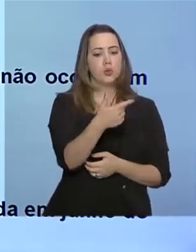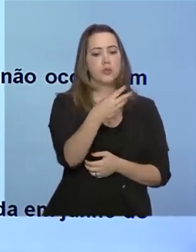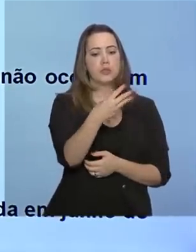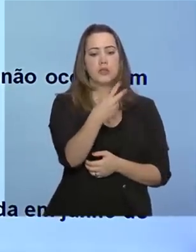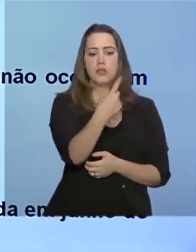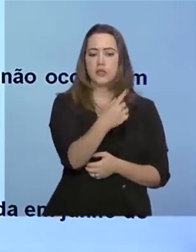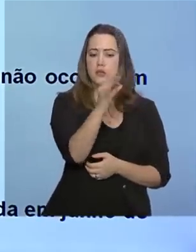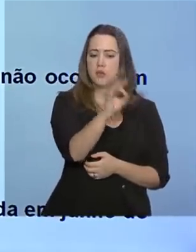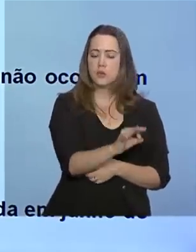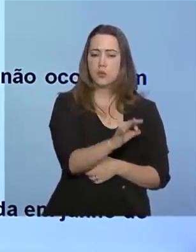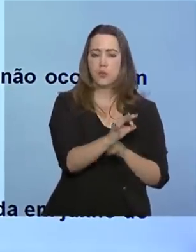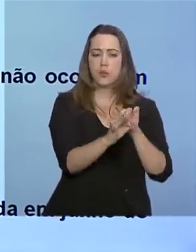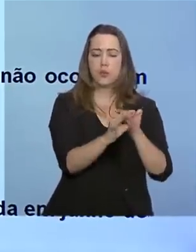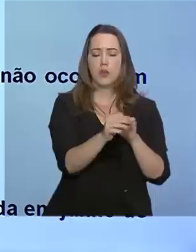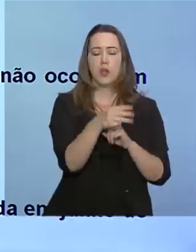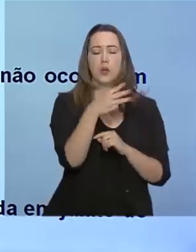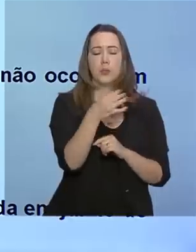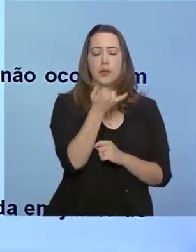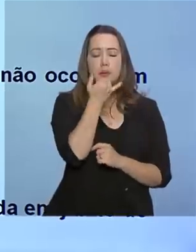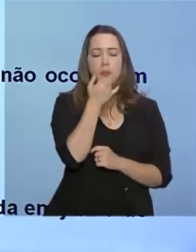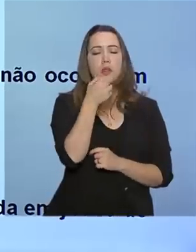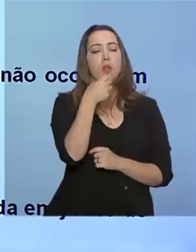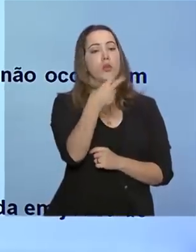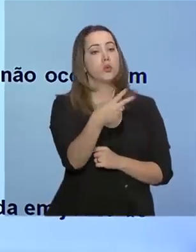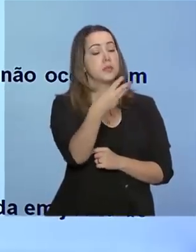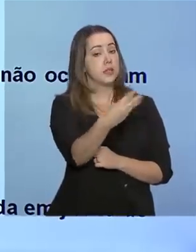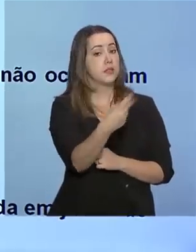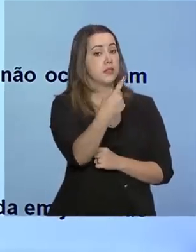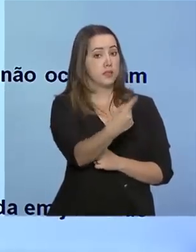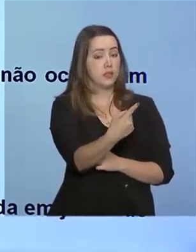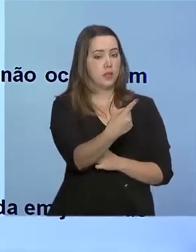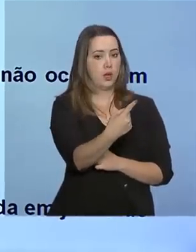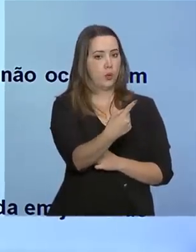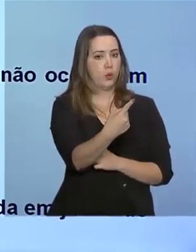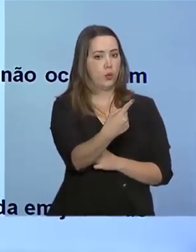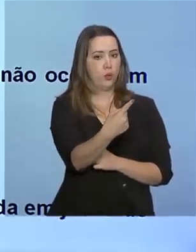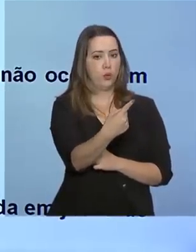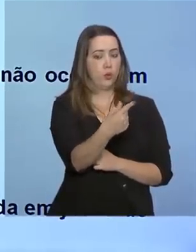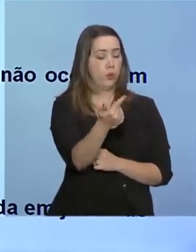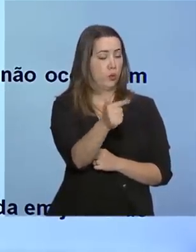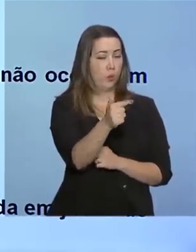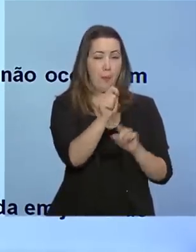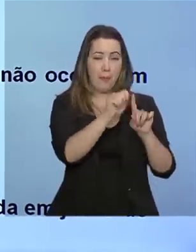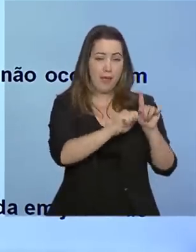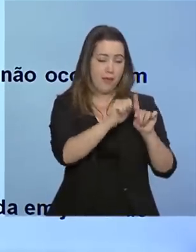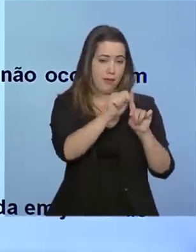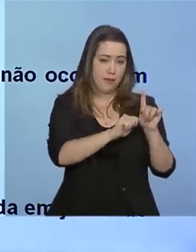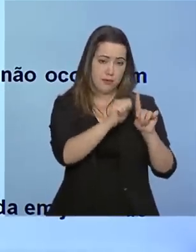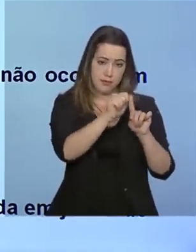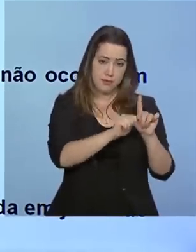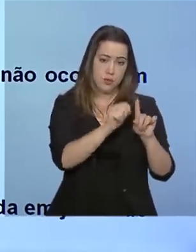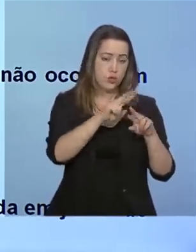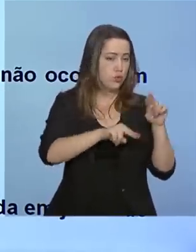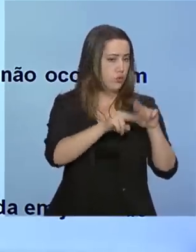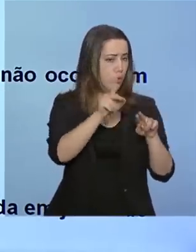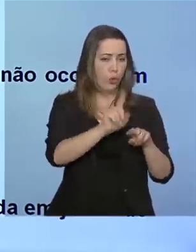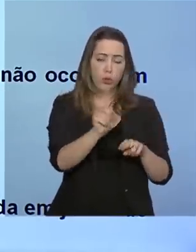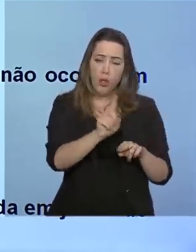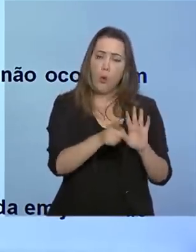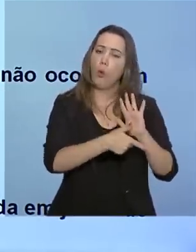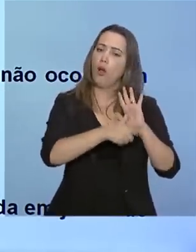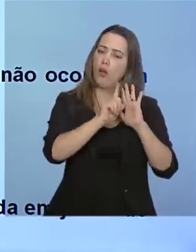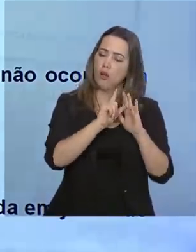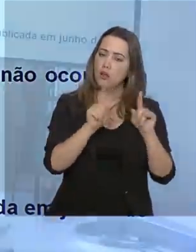em junho de 1911 por tanto não corroboram o percentual sensacionalista de 88 e tão